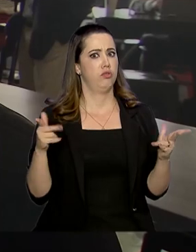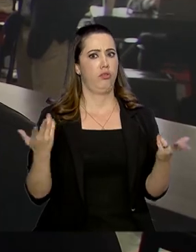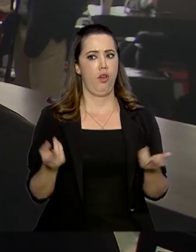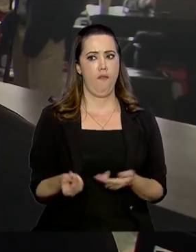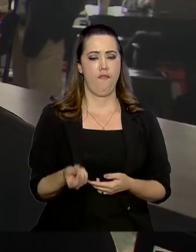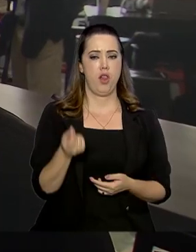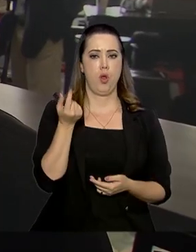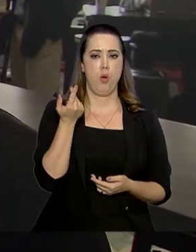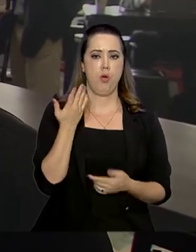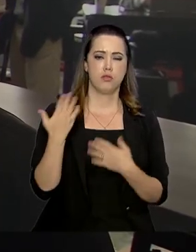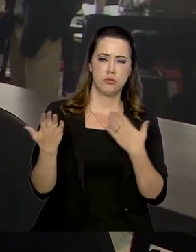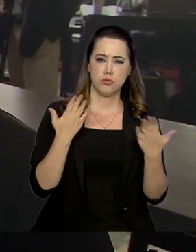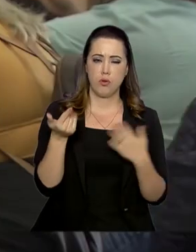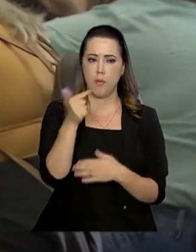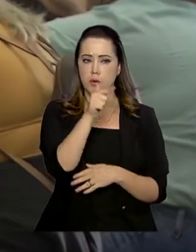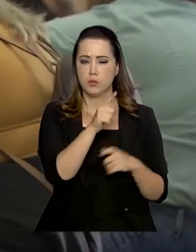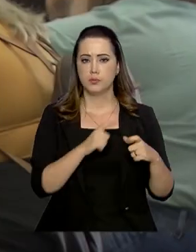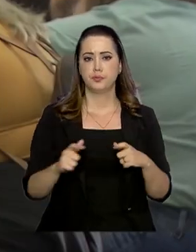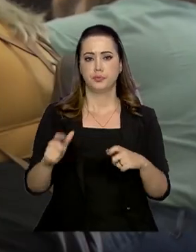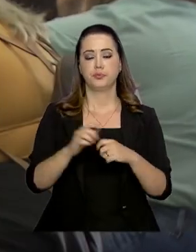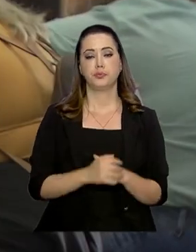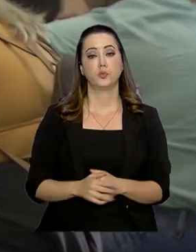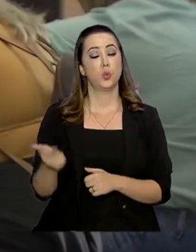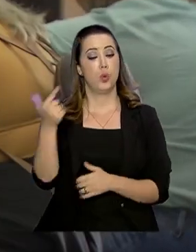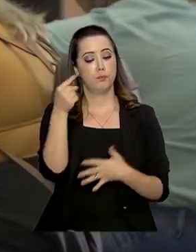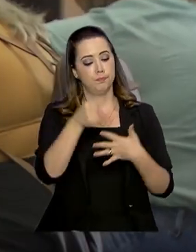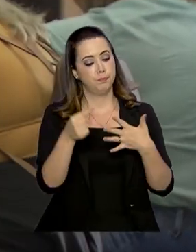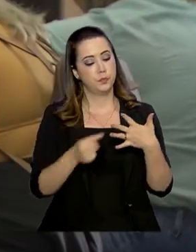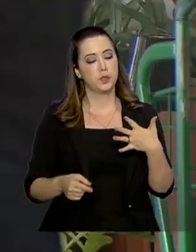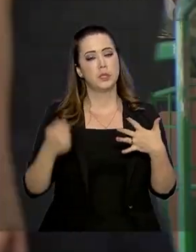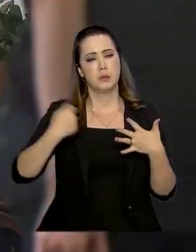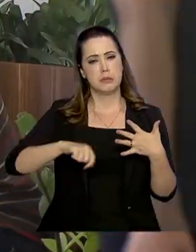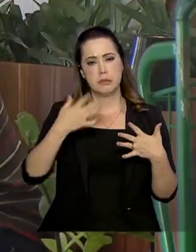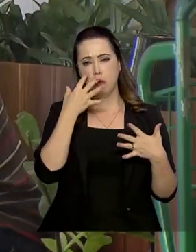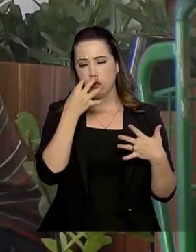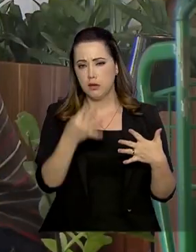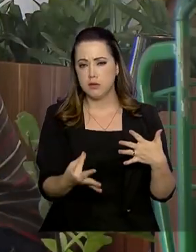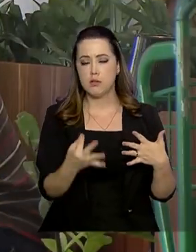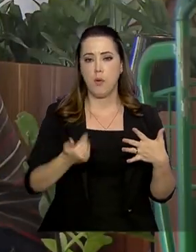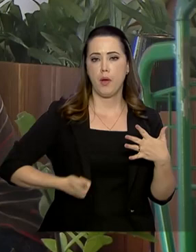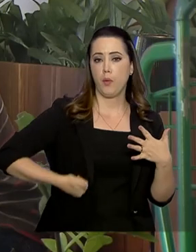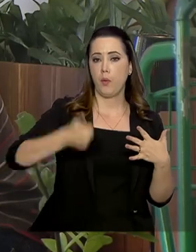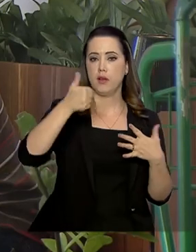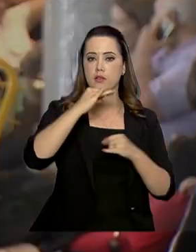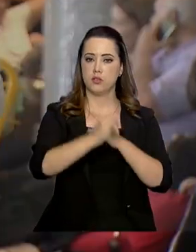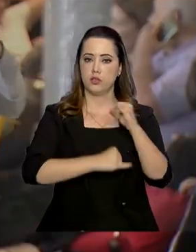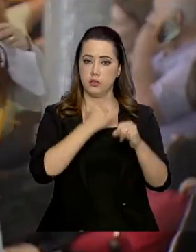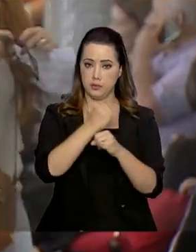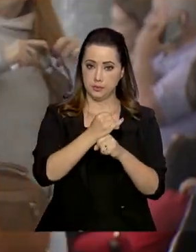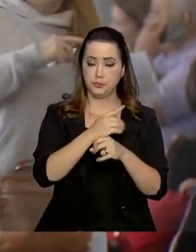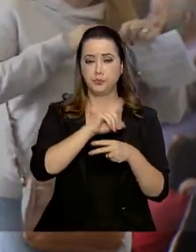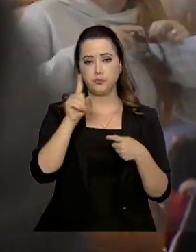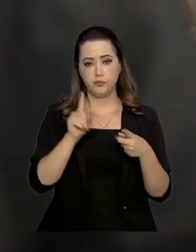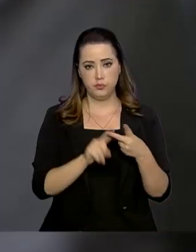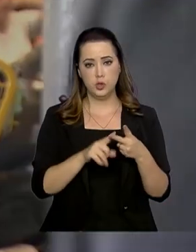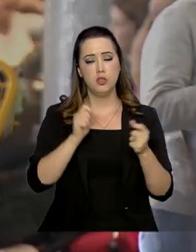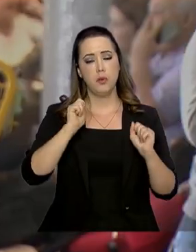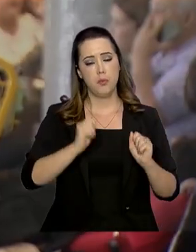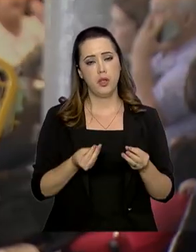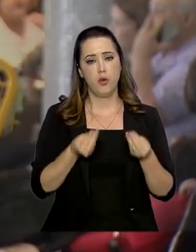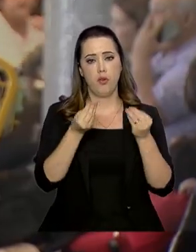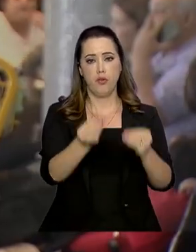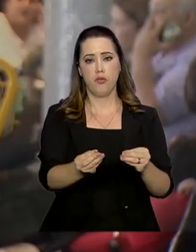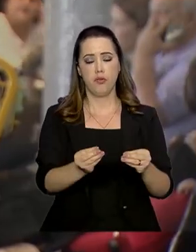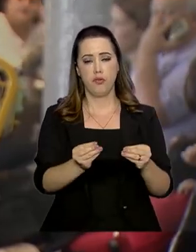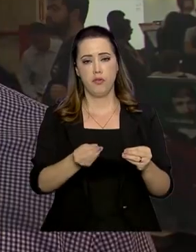grande, né, se a gente for comparar com os outros lugares. Outros pontos que merecem atenção são qualidade da internet sem fio e disponibilidade